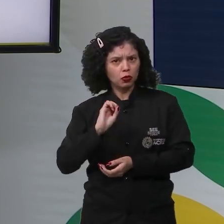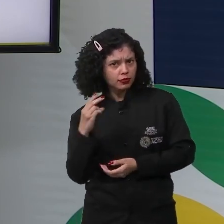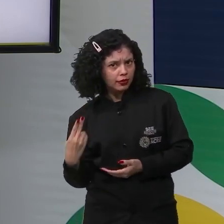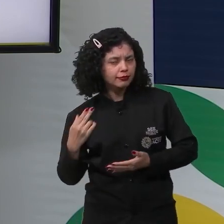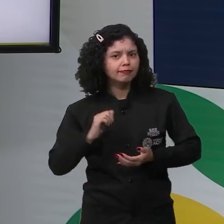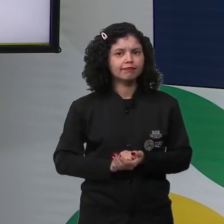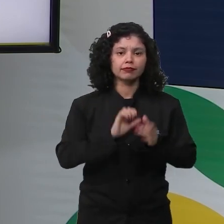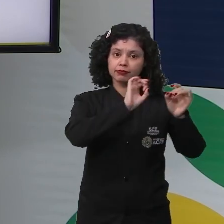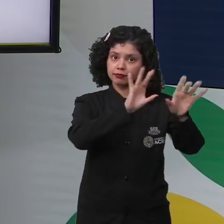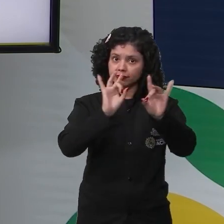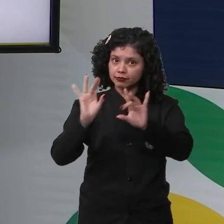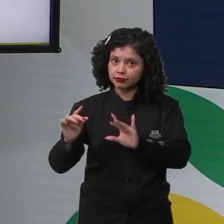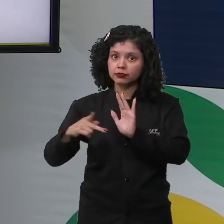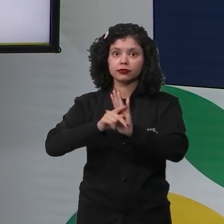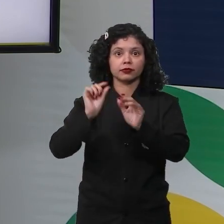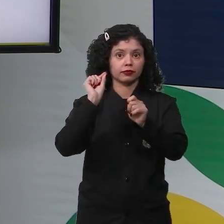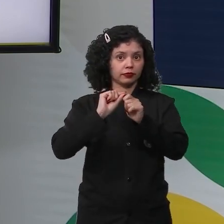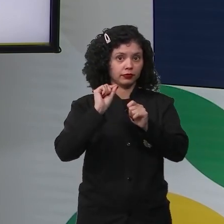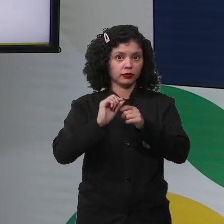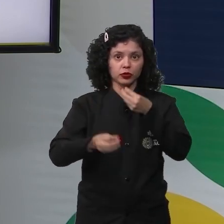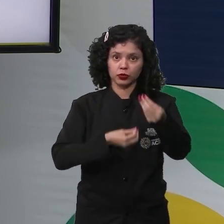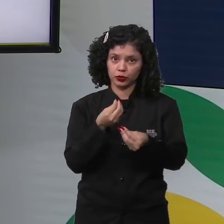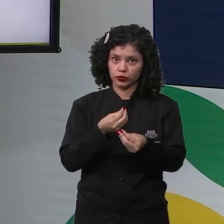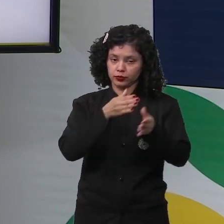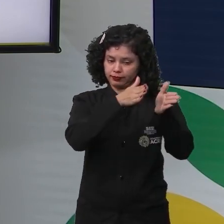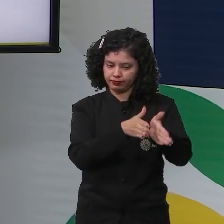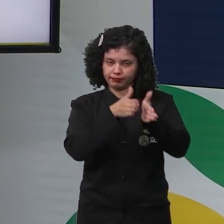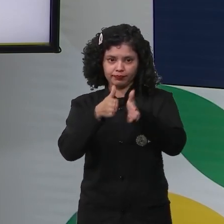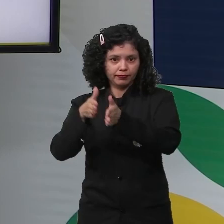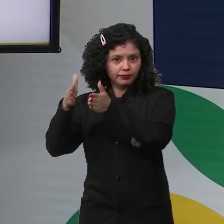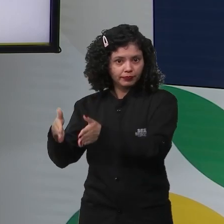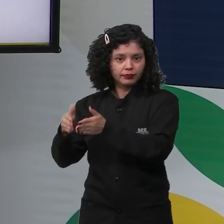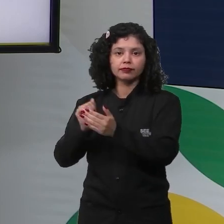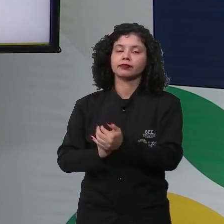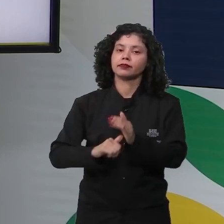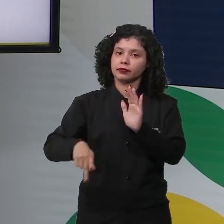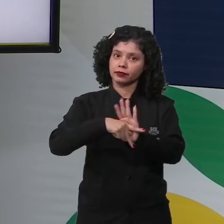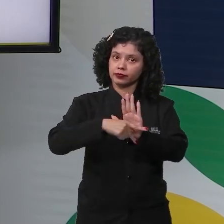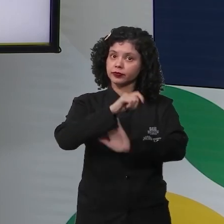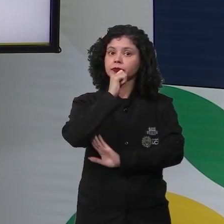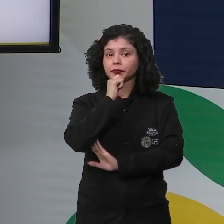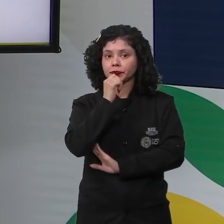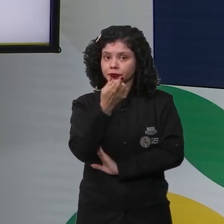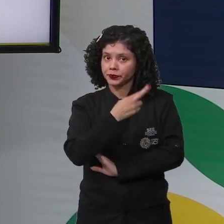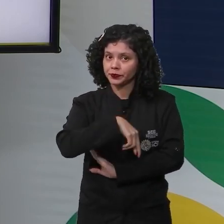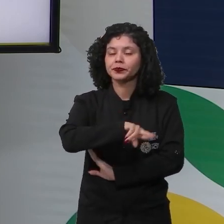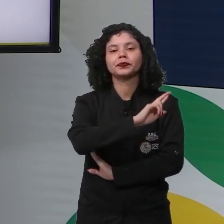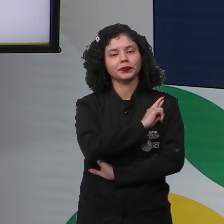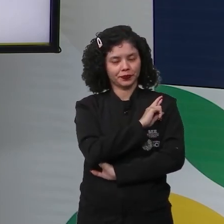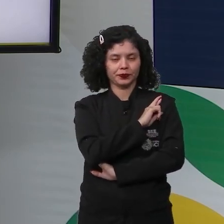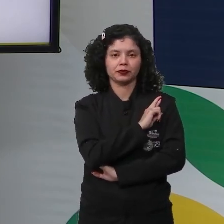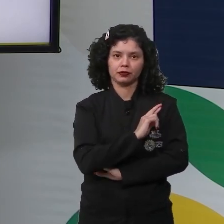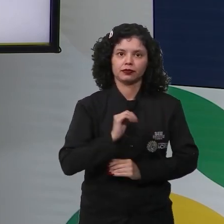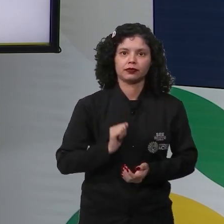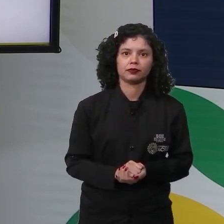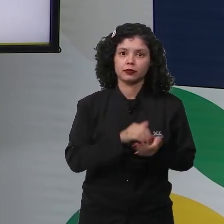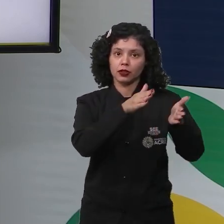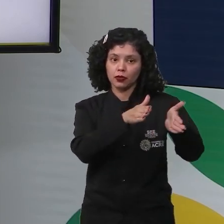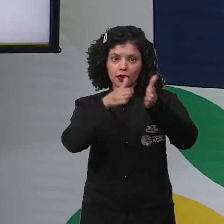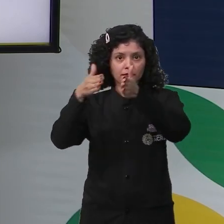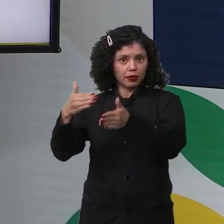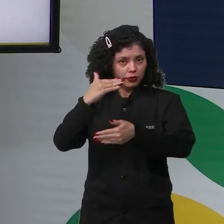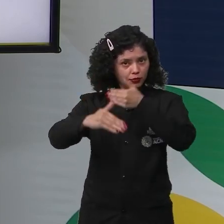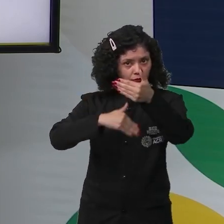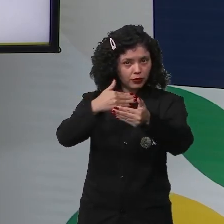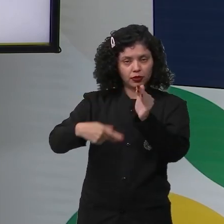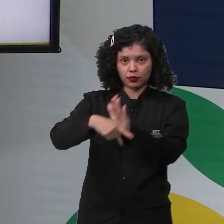seja, cada um executa uma etapa, cada um é responsável por uma parte do